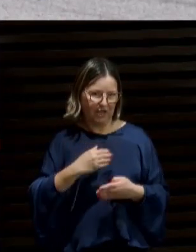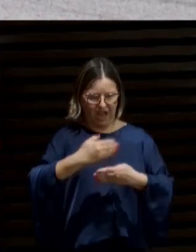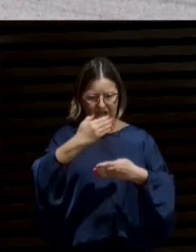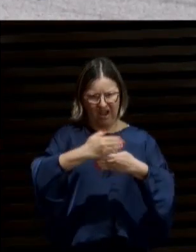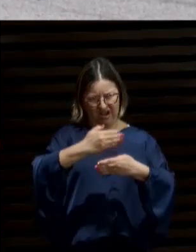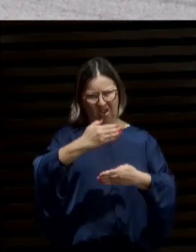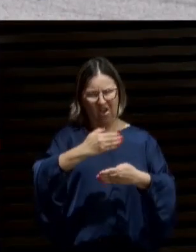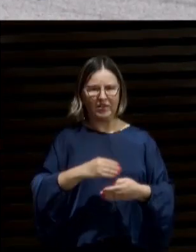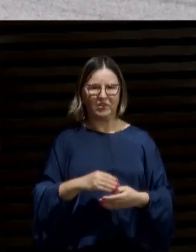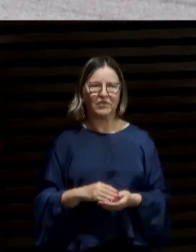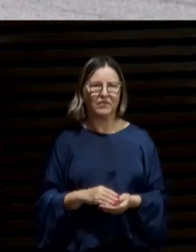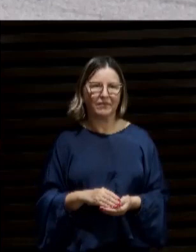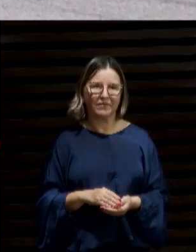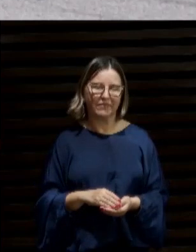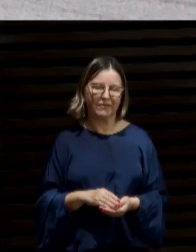coisa.